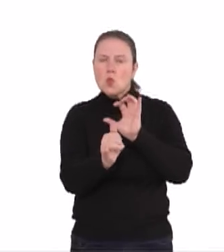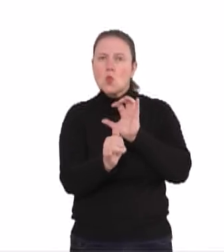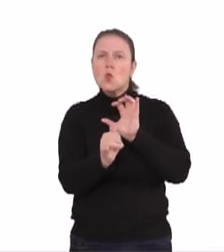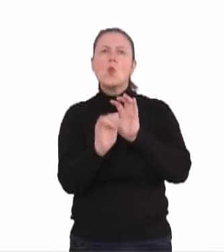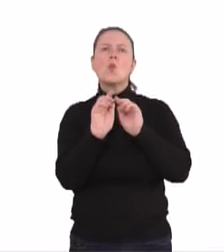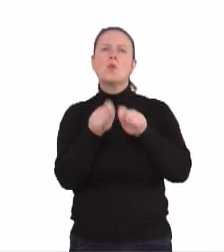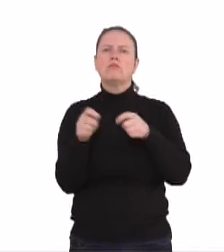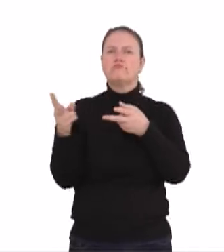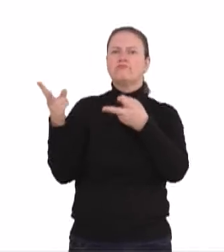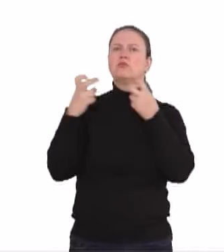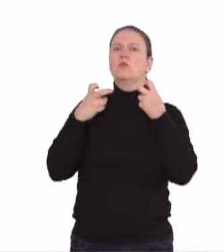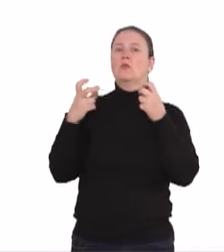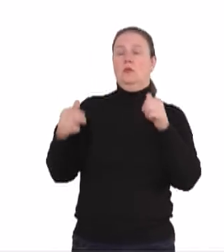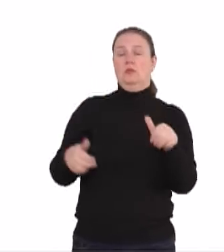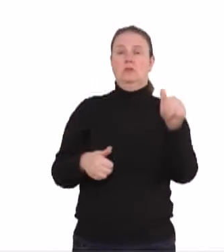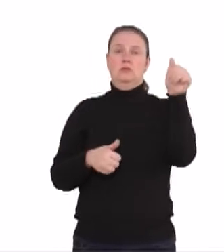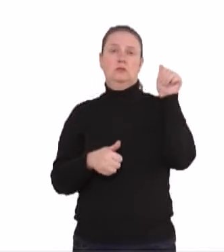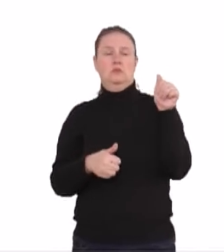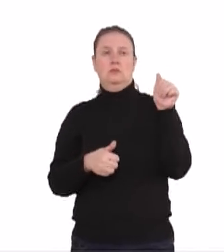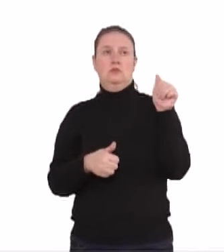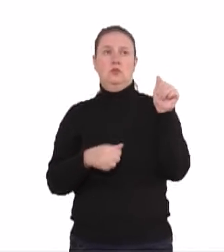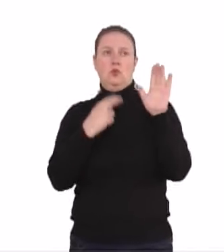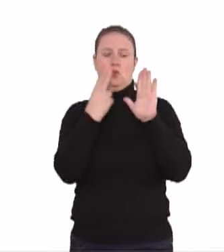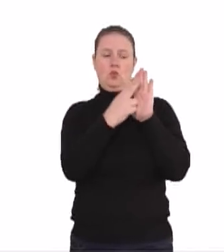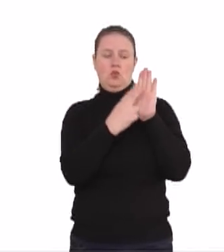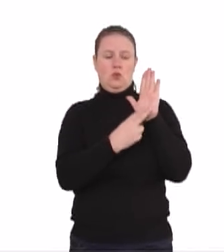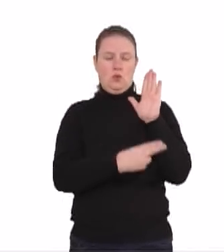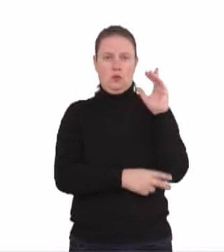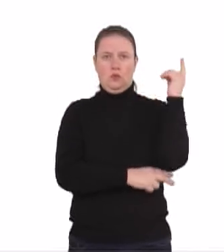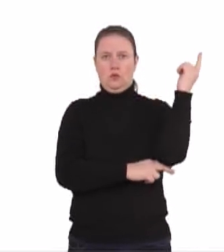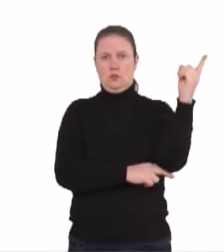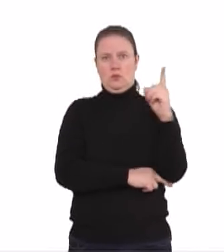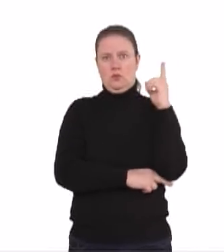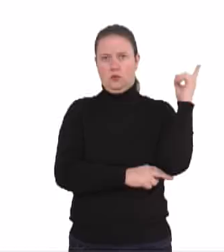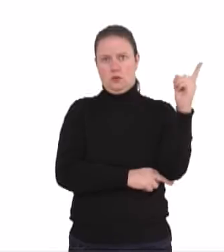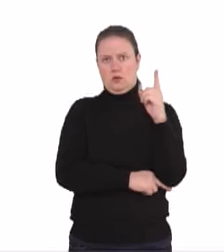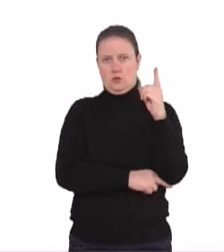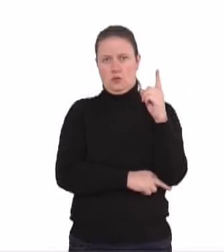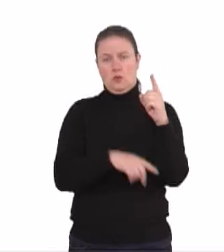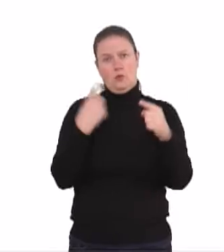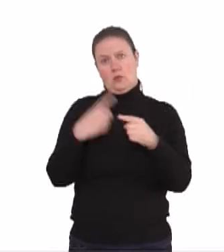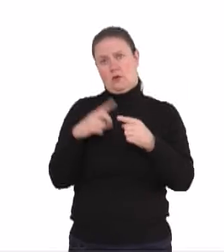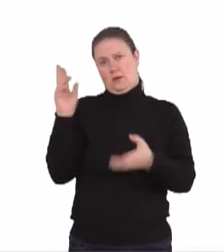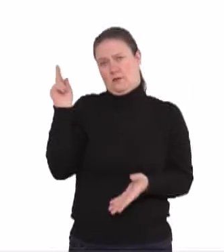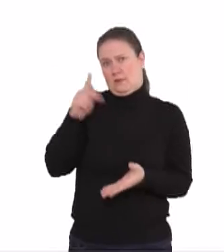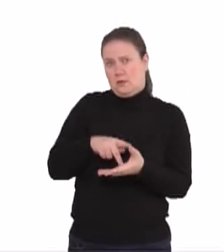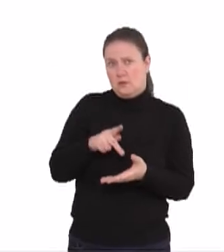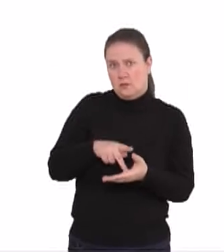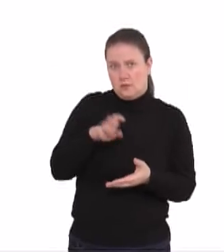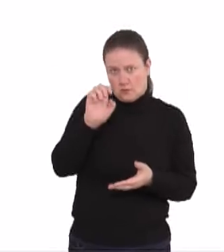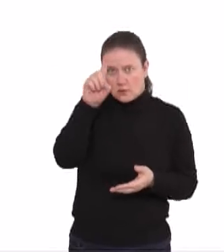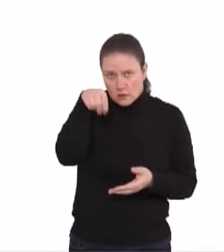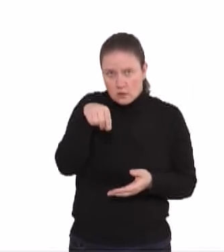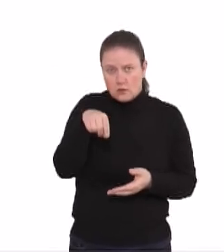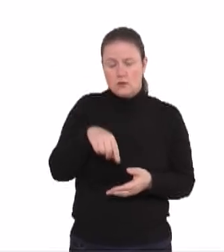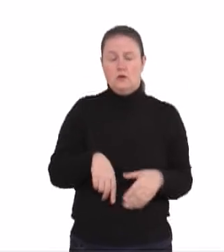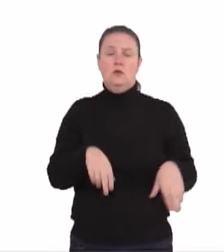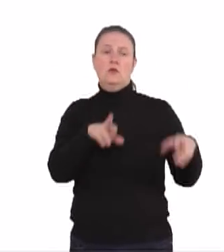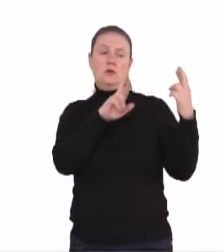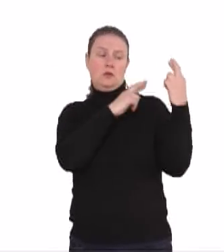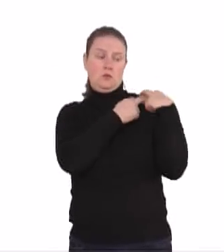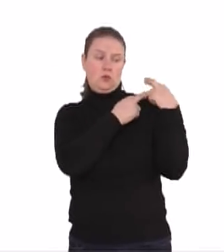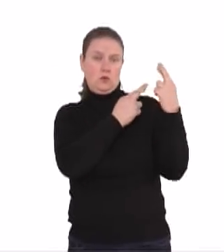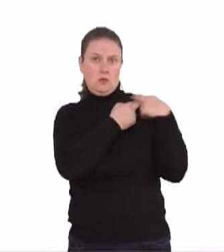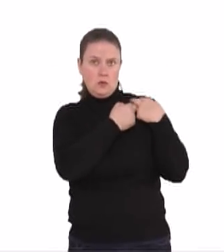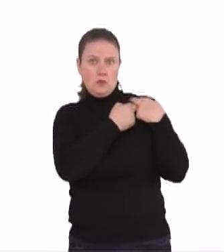considerar: alternativa A, os nomes dos deuses por serem reais? B, a função dos deuses